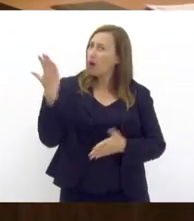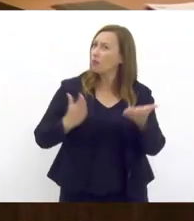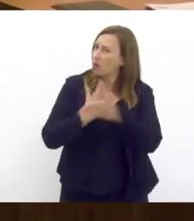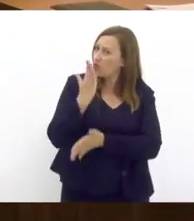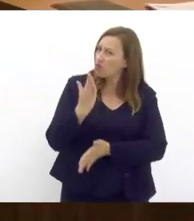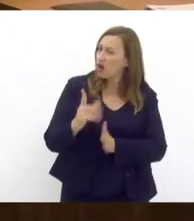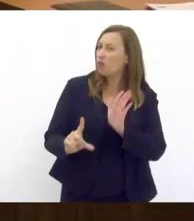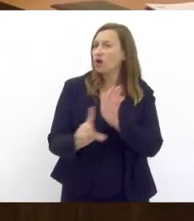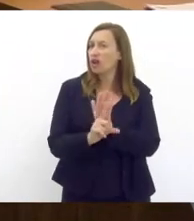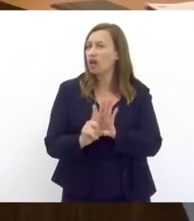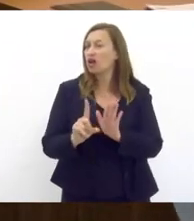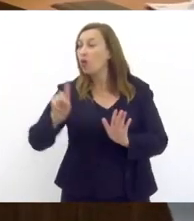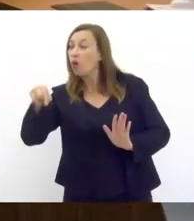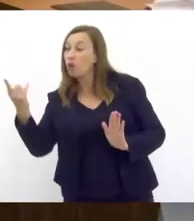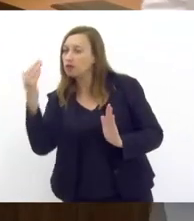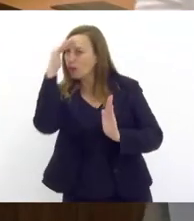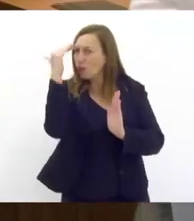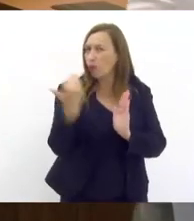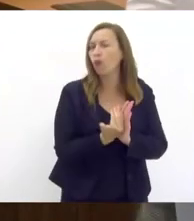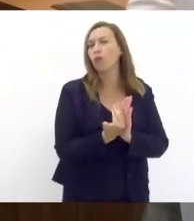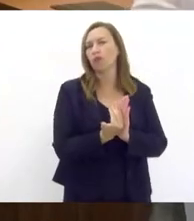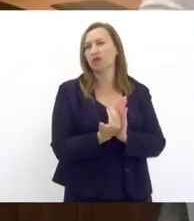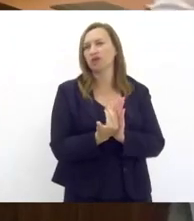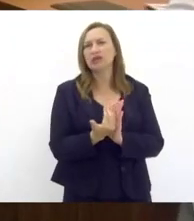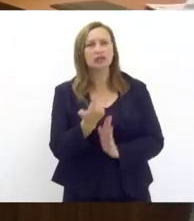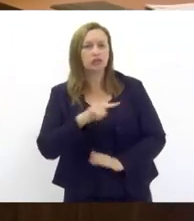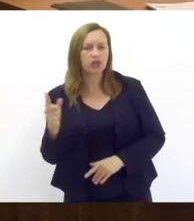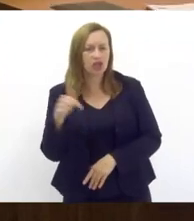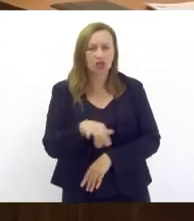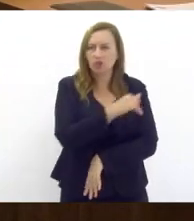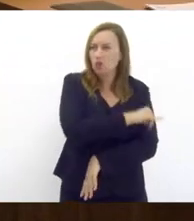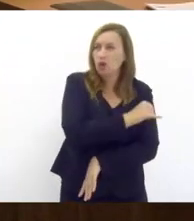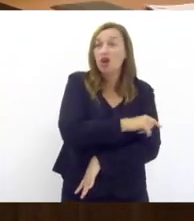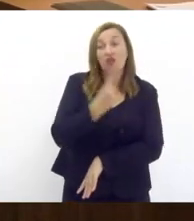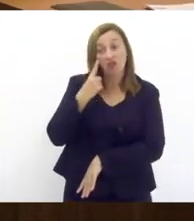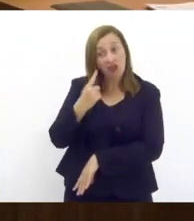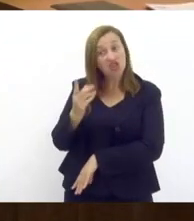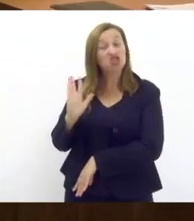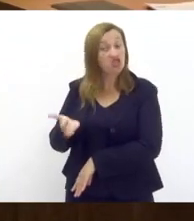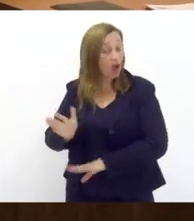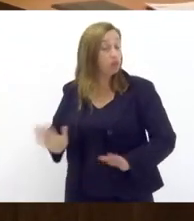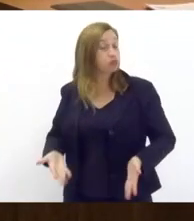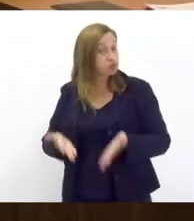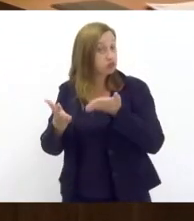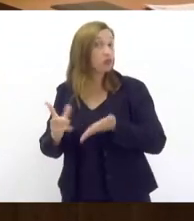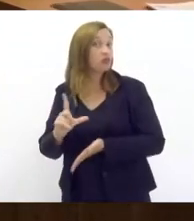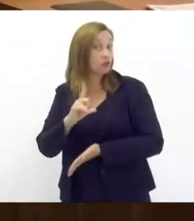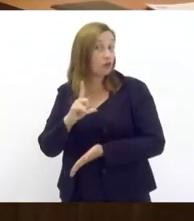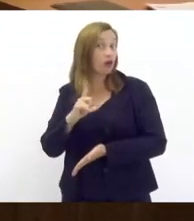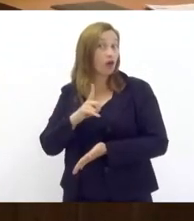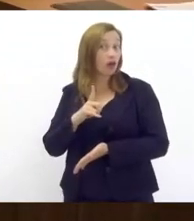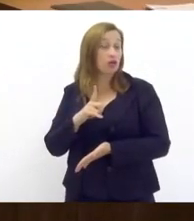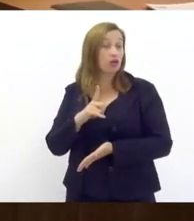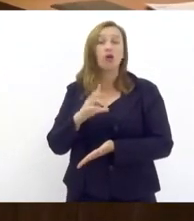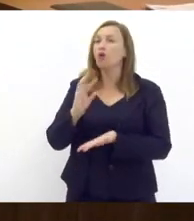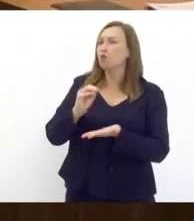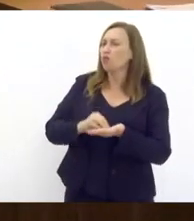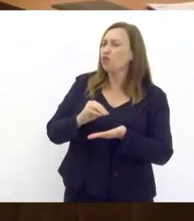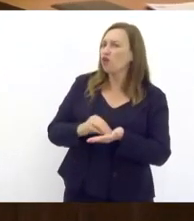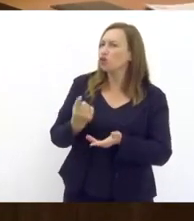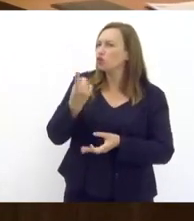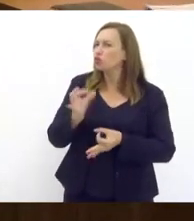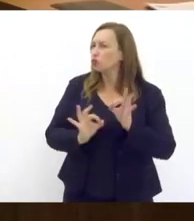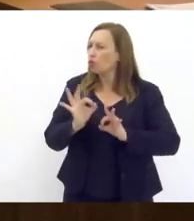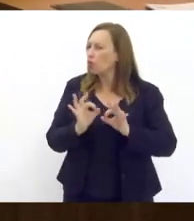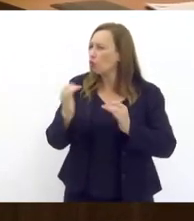coisa é o cumpra-se disso. A gente sabe que não existe aqui no Rio. Então, veja que já há iniciativas que, até por falta de um programa